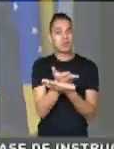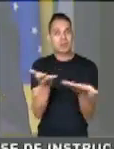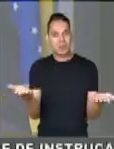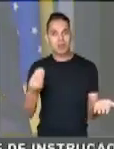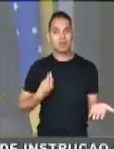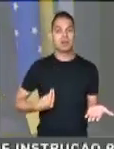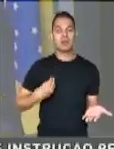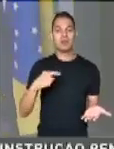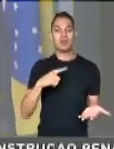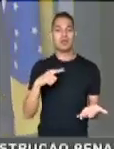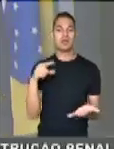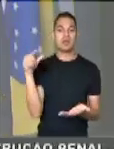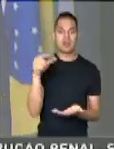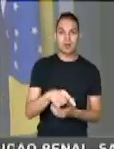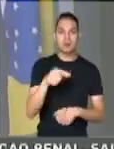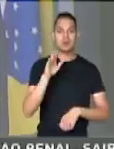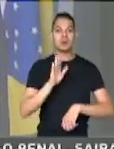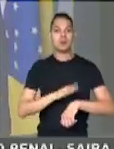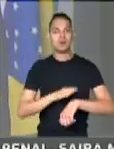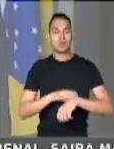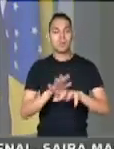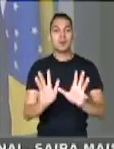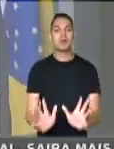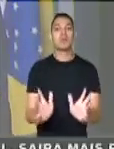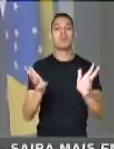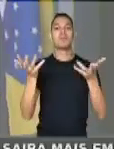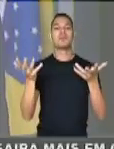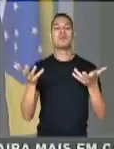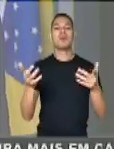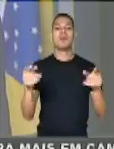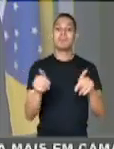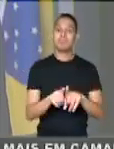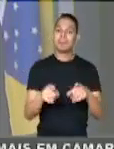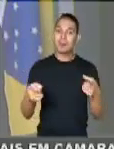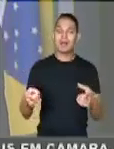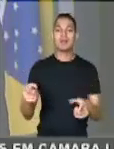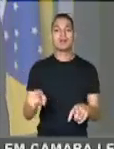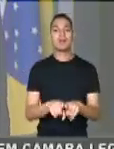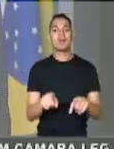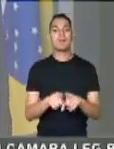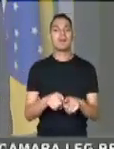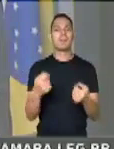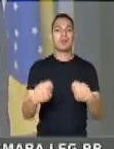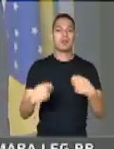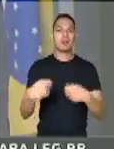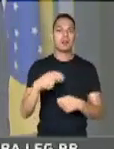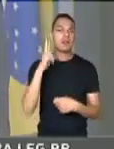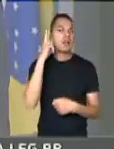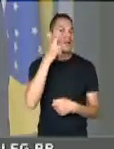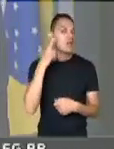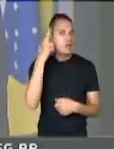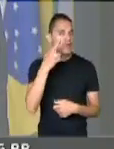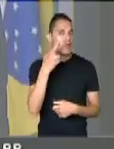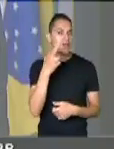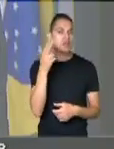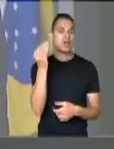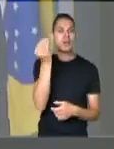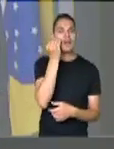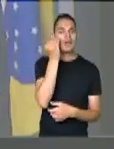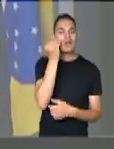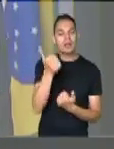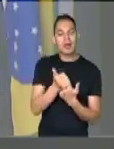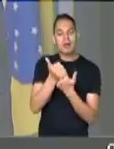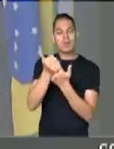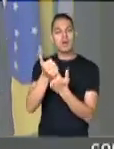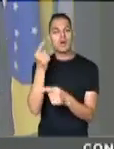aqui estão hoje, nesse momento de comemoração, mas também nesse momento de reflexão e de busca de apoio para a